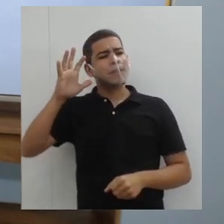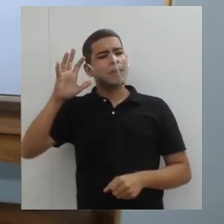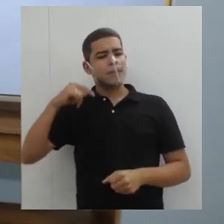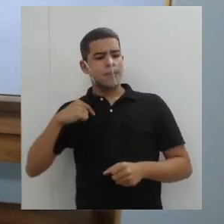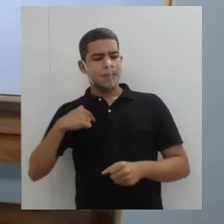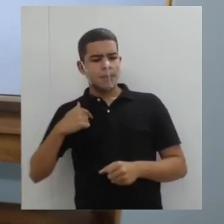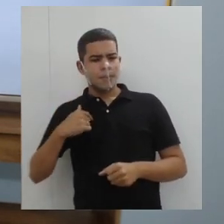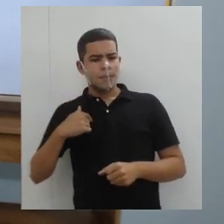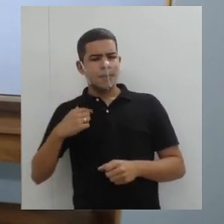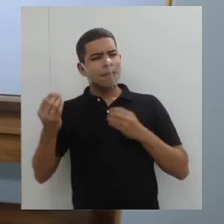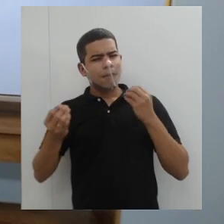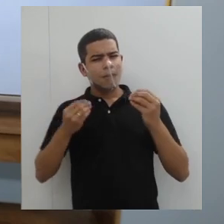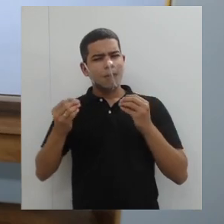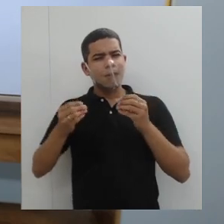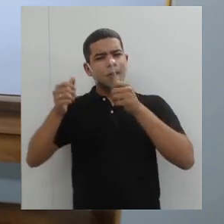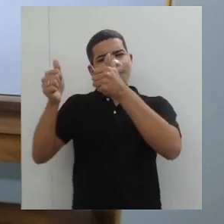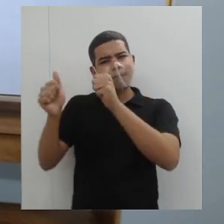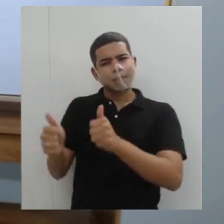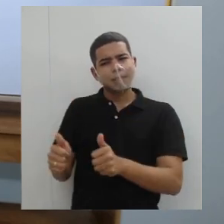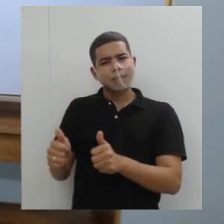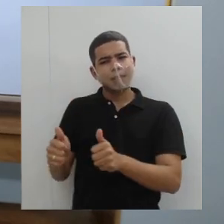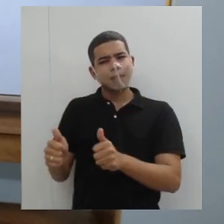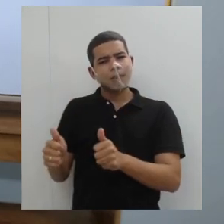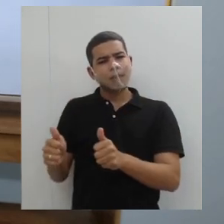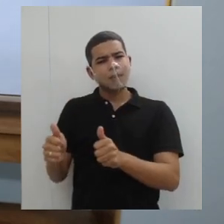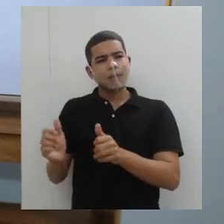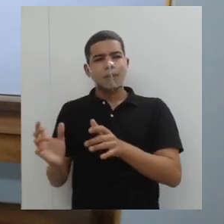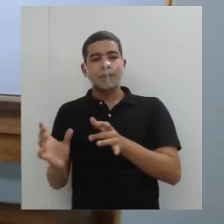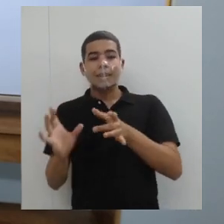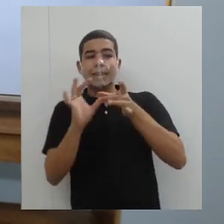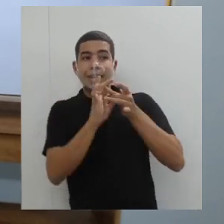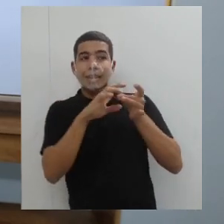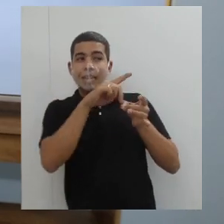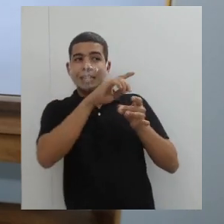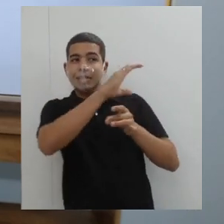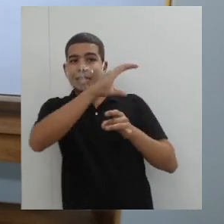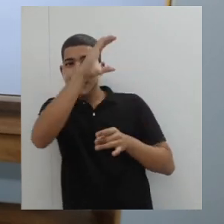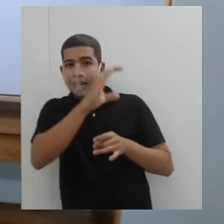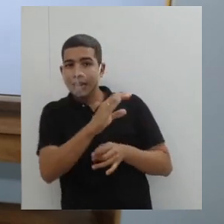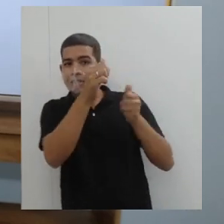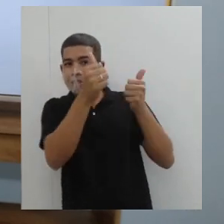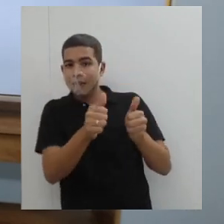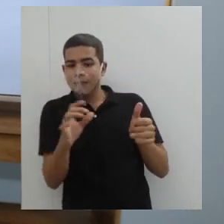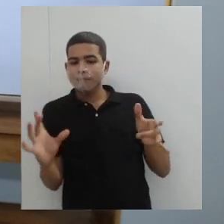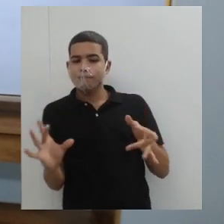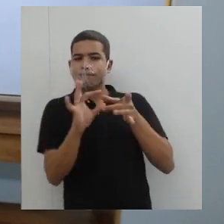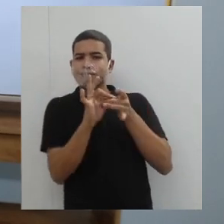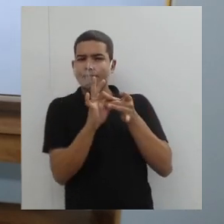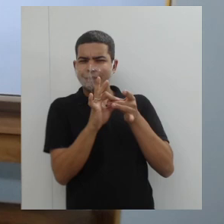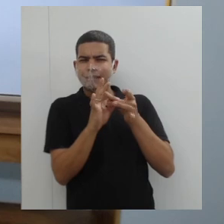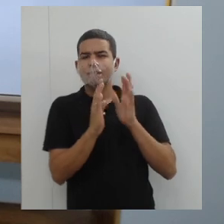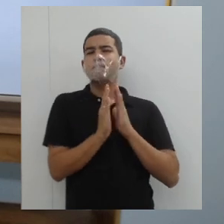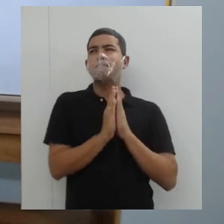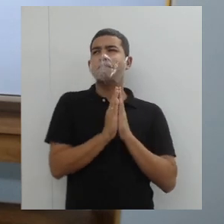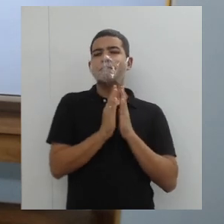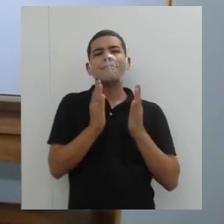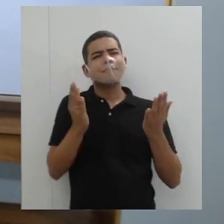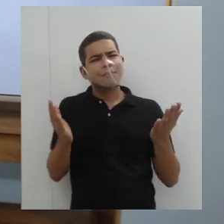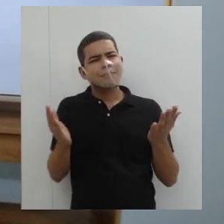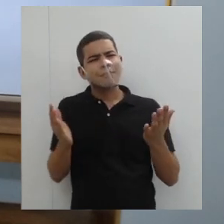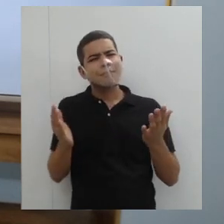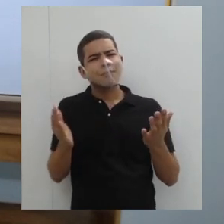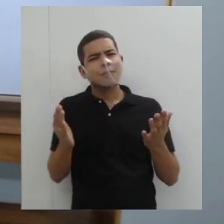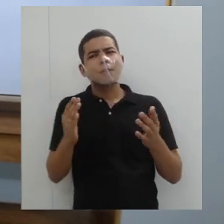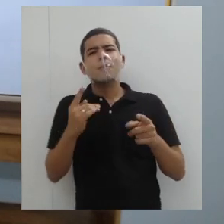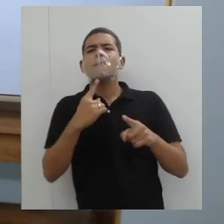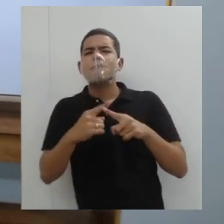imagens, os seus orixás, a santos católicos. Essa vinculação era feita de forma que pudesse minimizar esse dano, porque